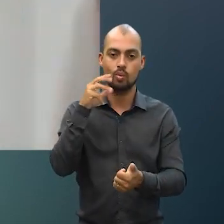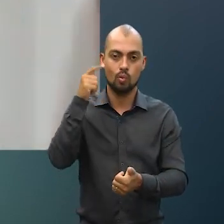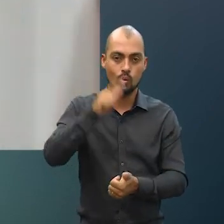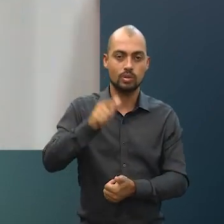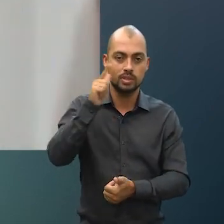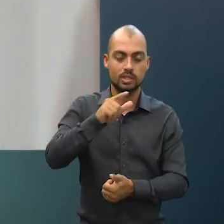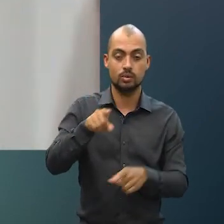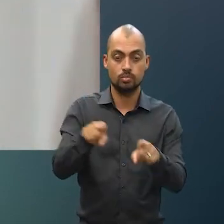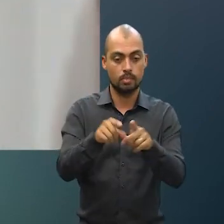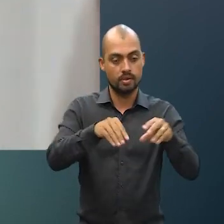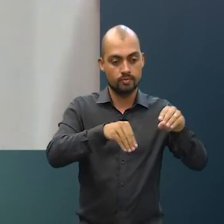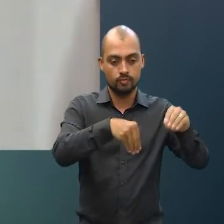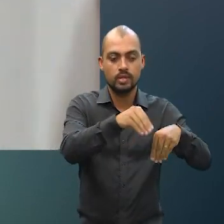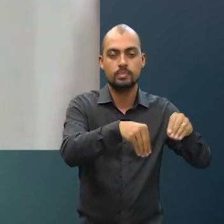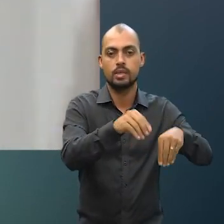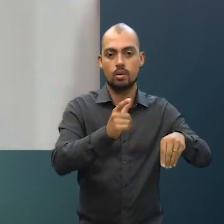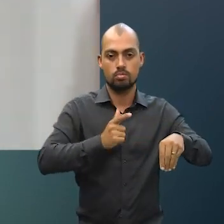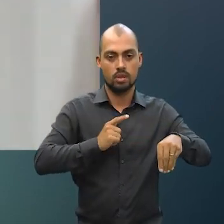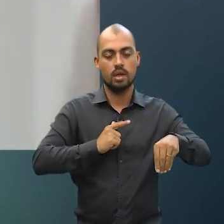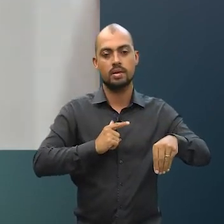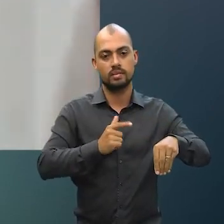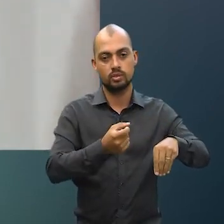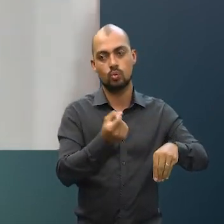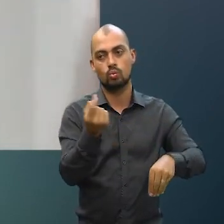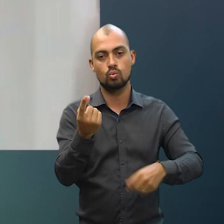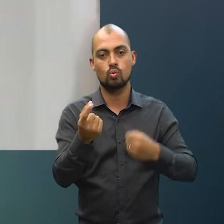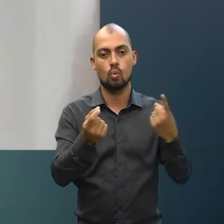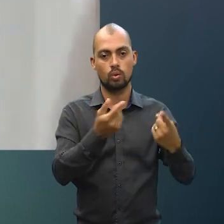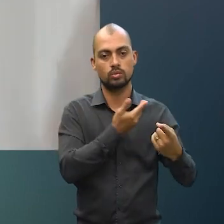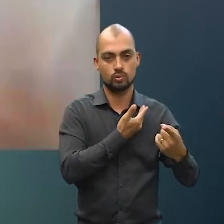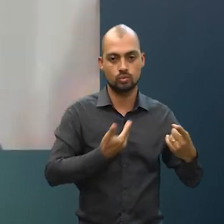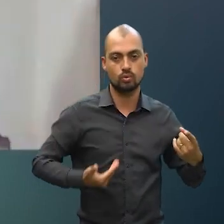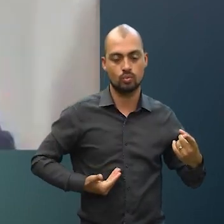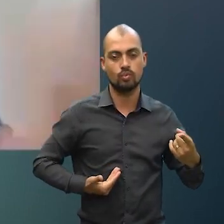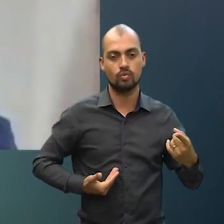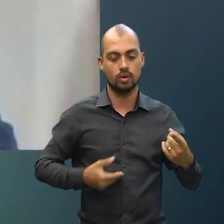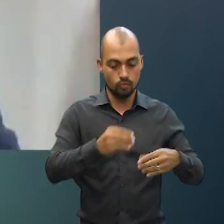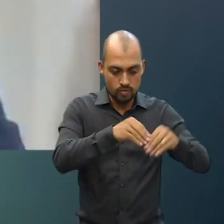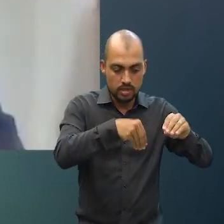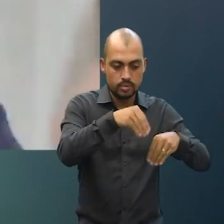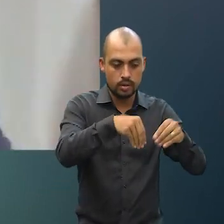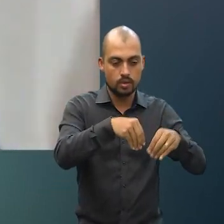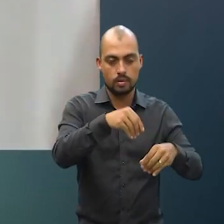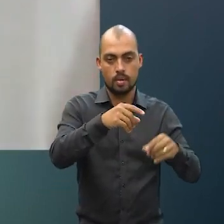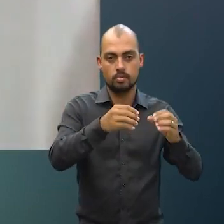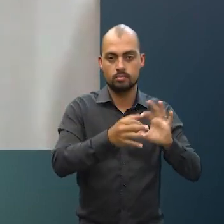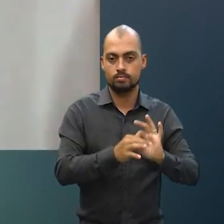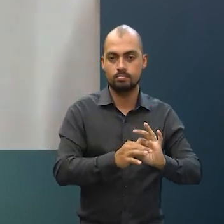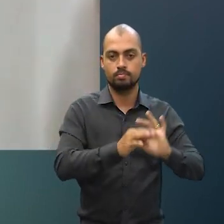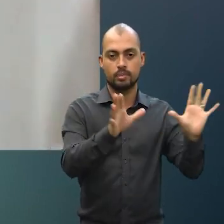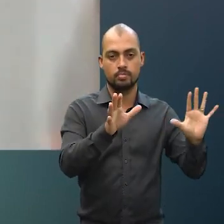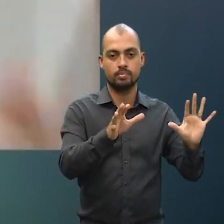também uma flexibilização, assim, por parte de alguns órgãos reguladores, né, que permitiram